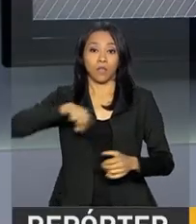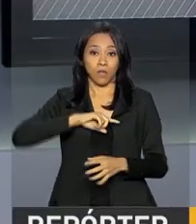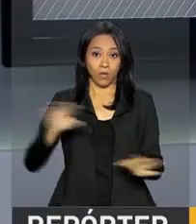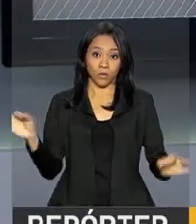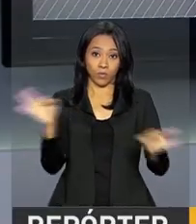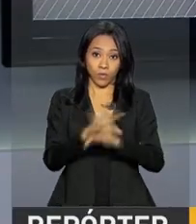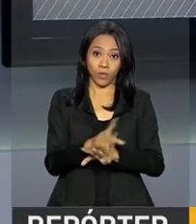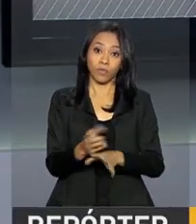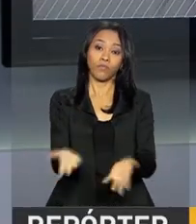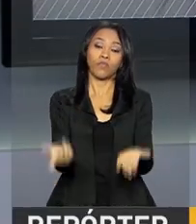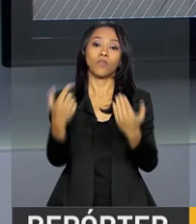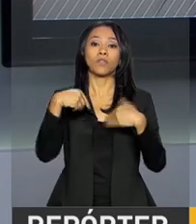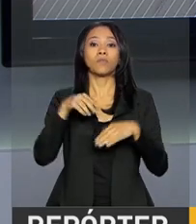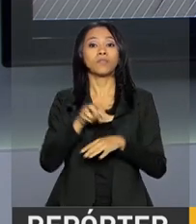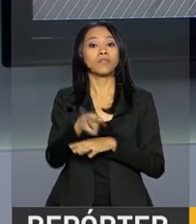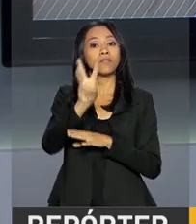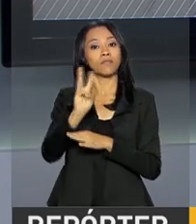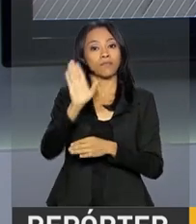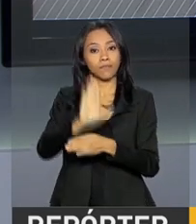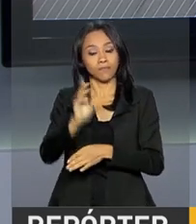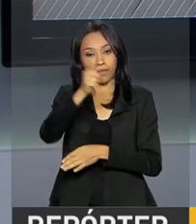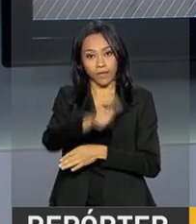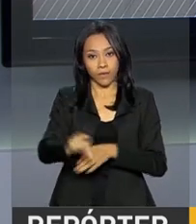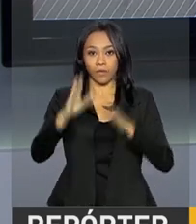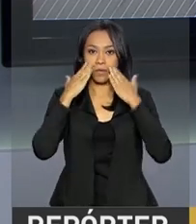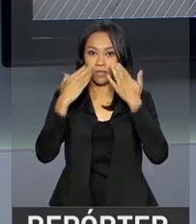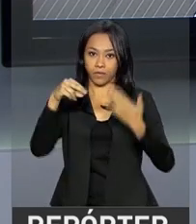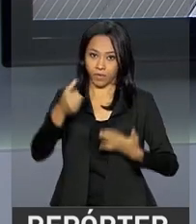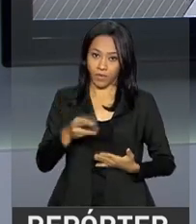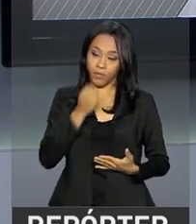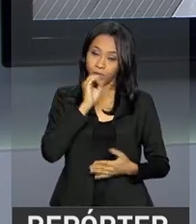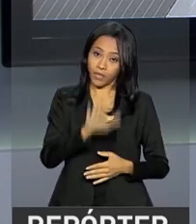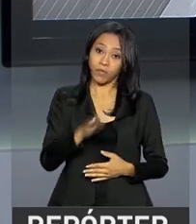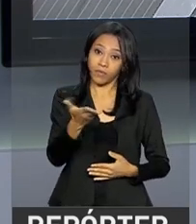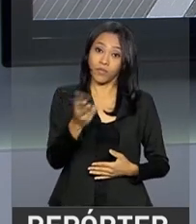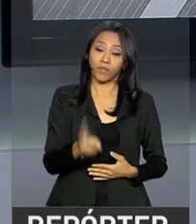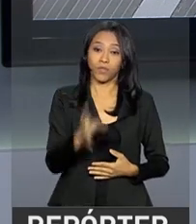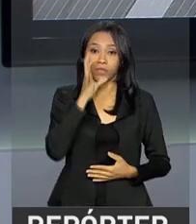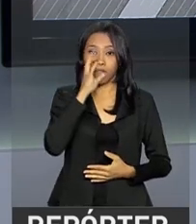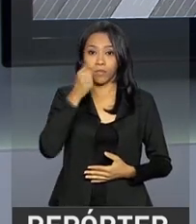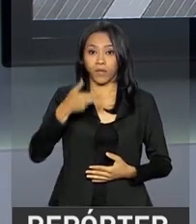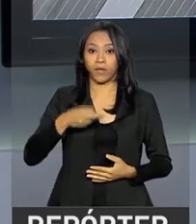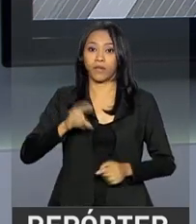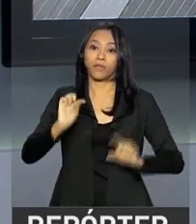aqui, voltamos às 15h na próxima edição do Repórter NBR. Uma boa tarde para você e